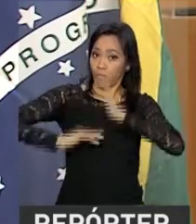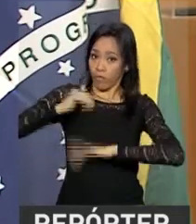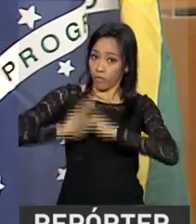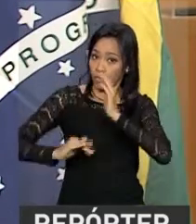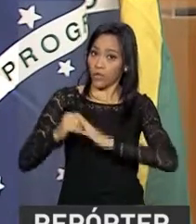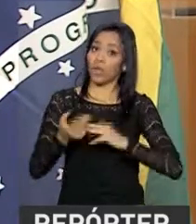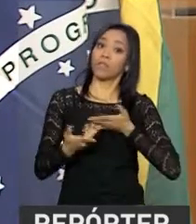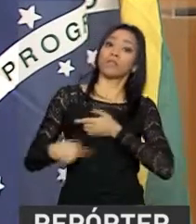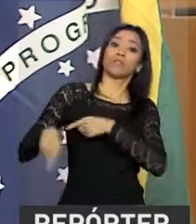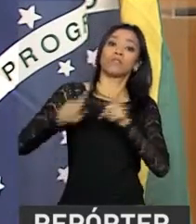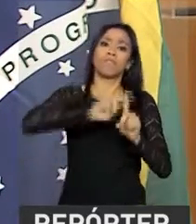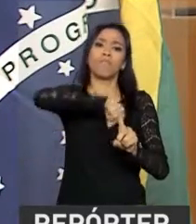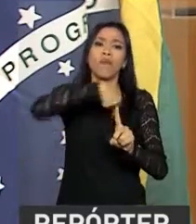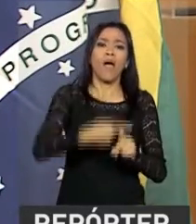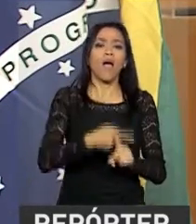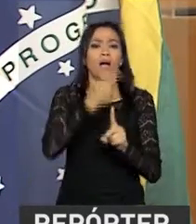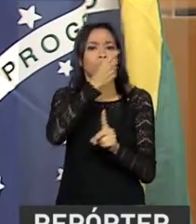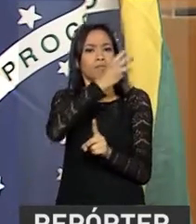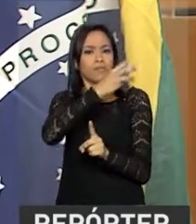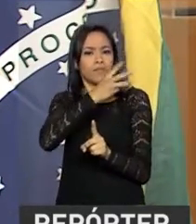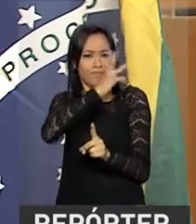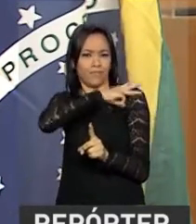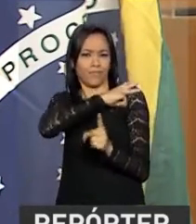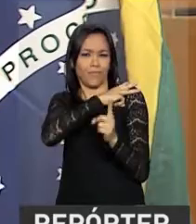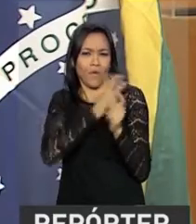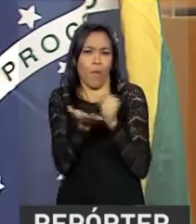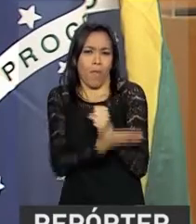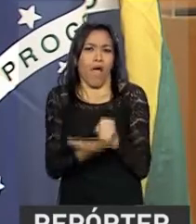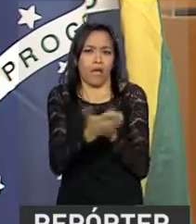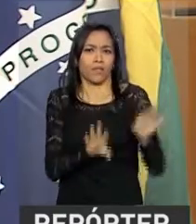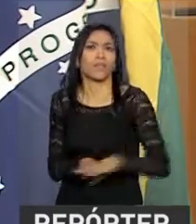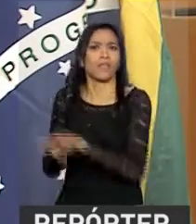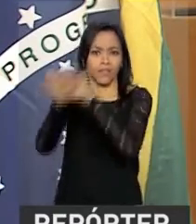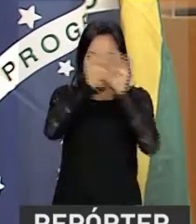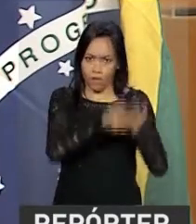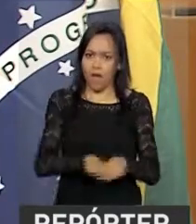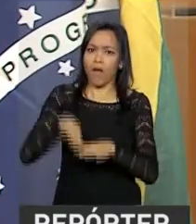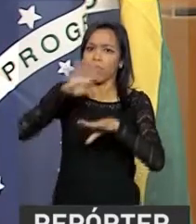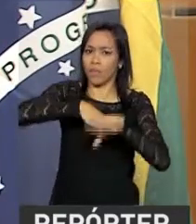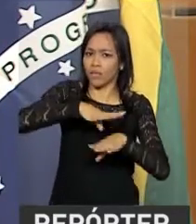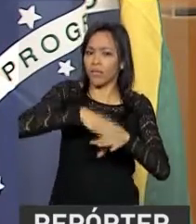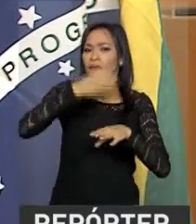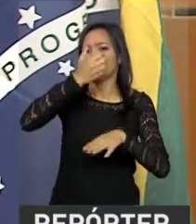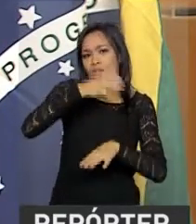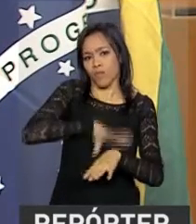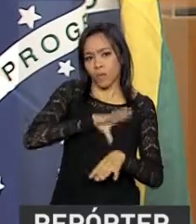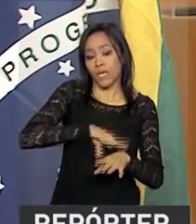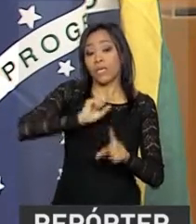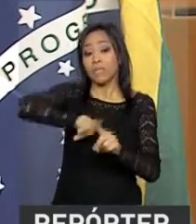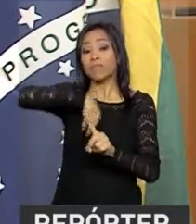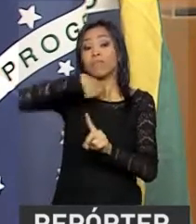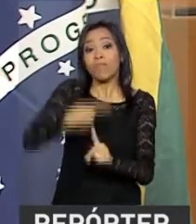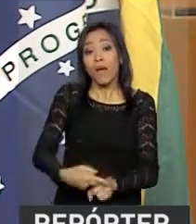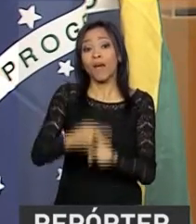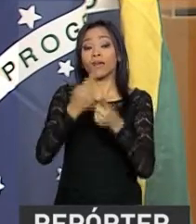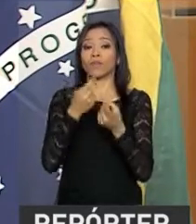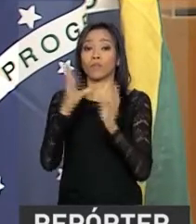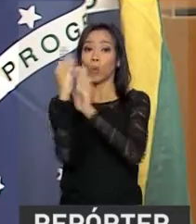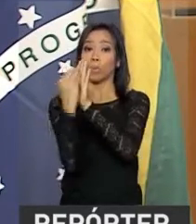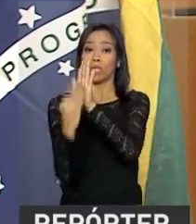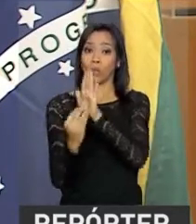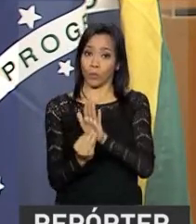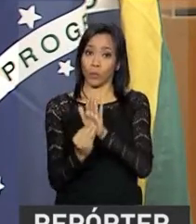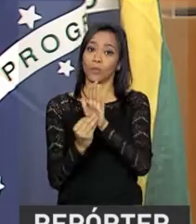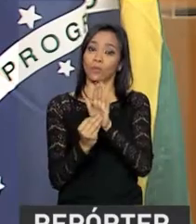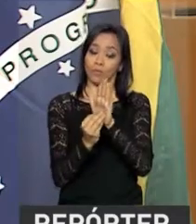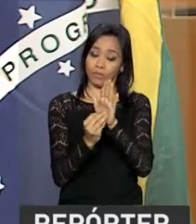somem aquela grazi aquela grade mínima obrigatória portuguesa e matemática mais o conteúdo da base nacional